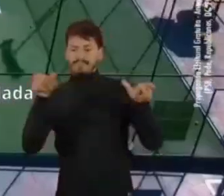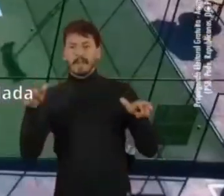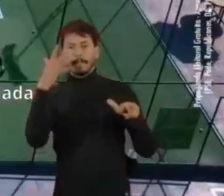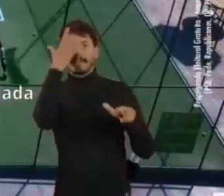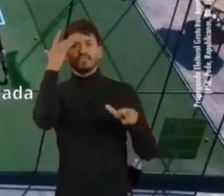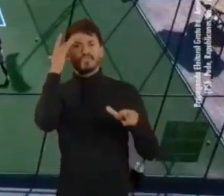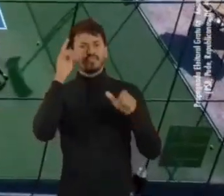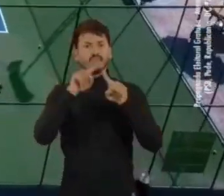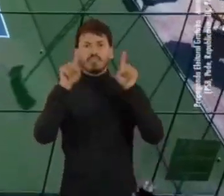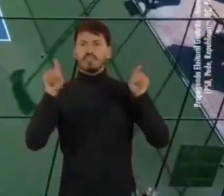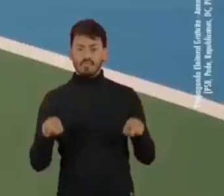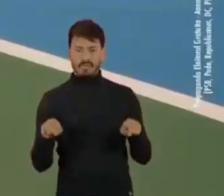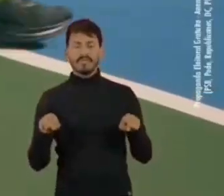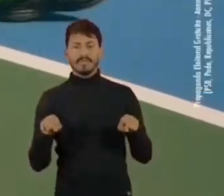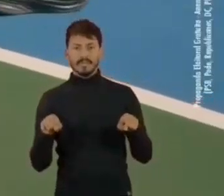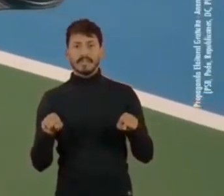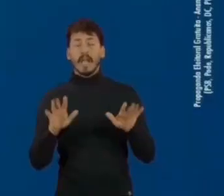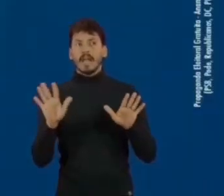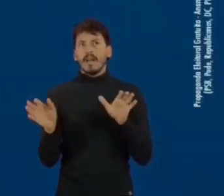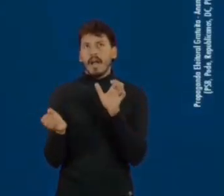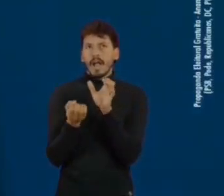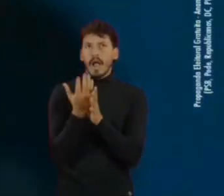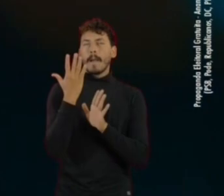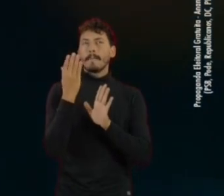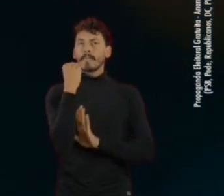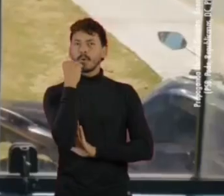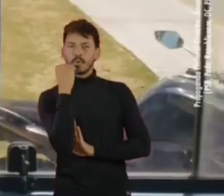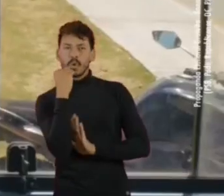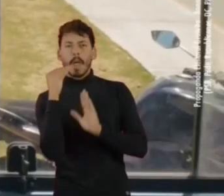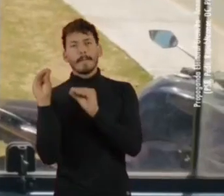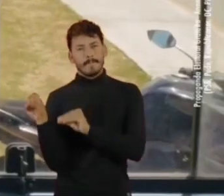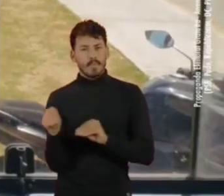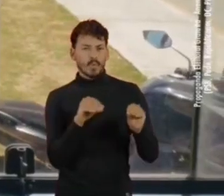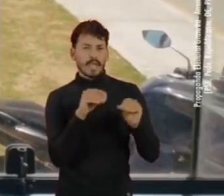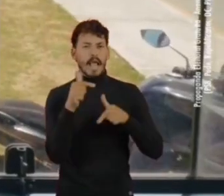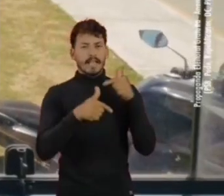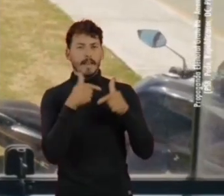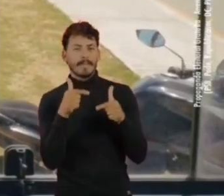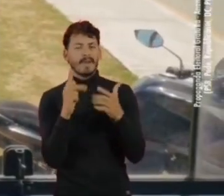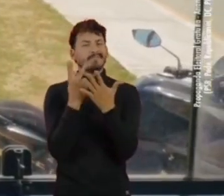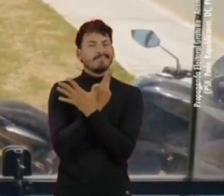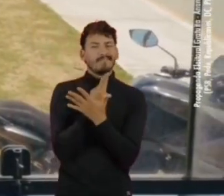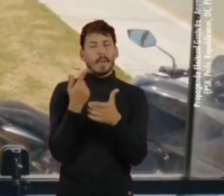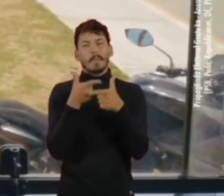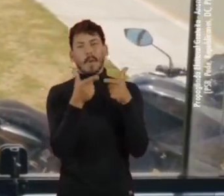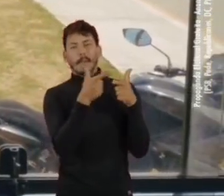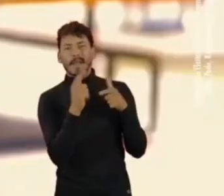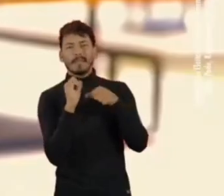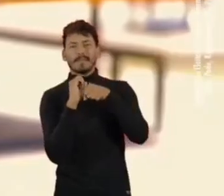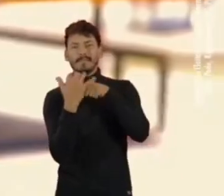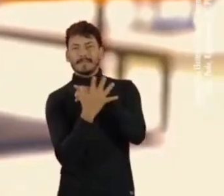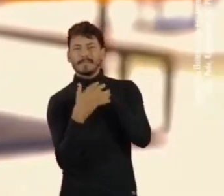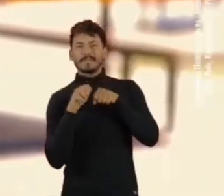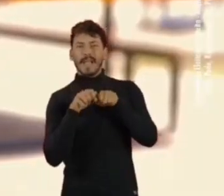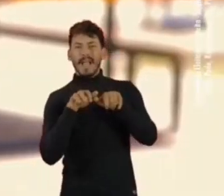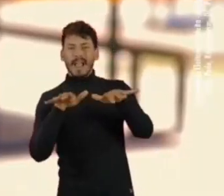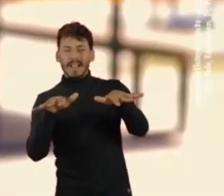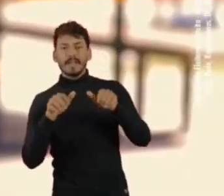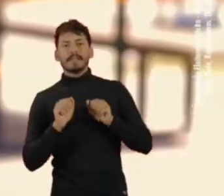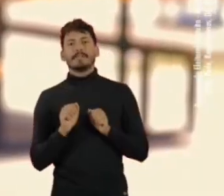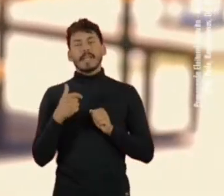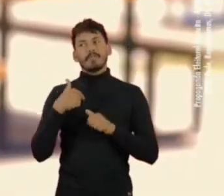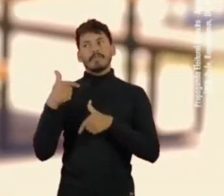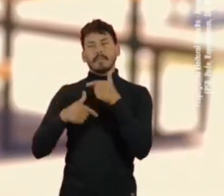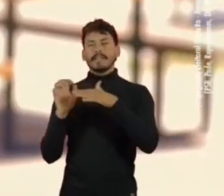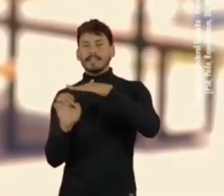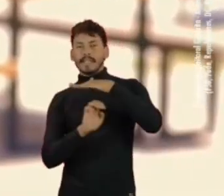coração do servidor. Quando surgiu a oportunidade de eu mudar de ramo e tal, teve aquela crise toda na pandemia, né? Estava trabalhando numa